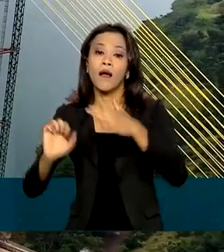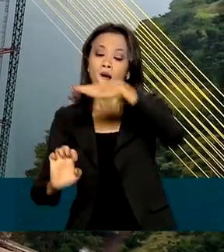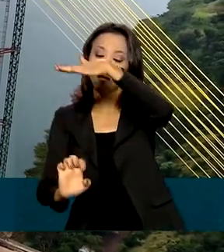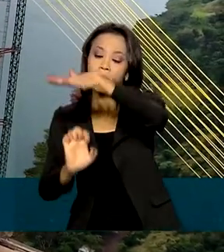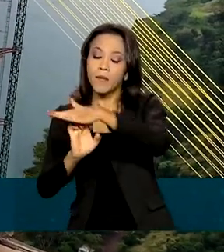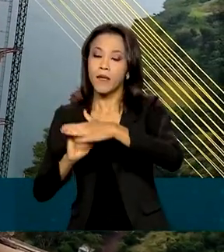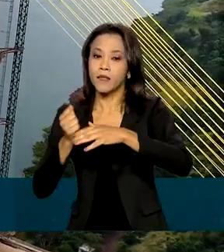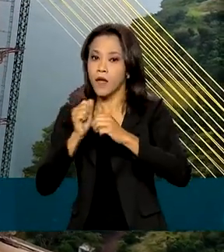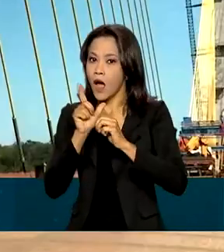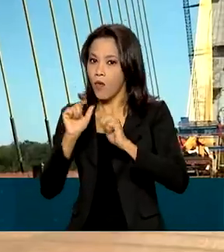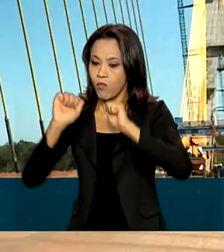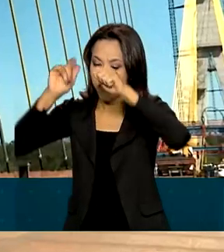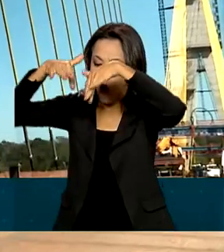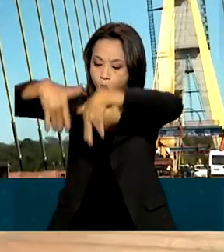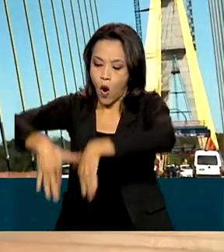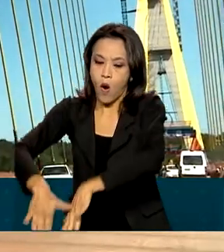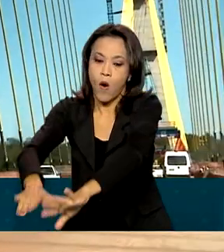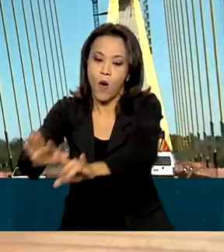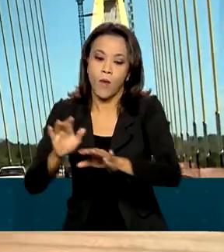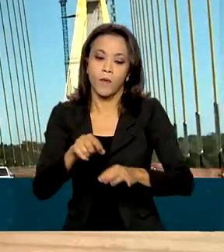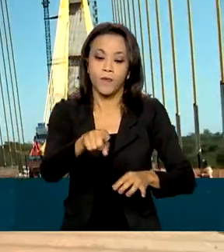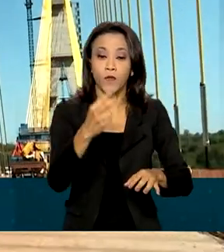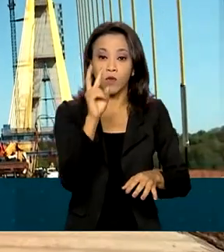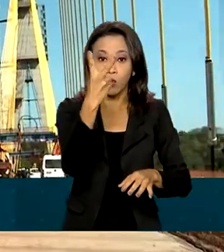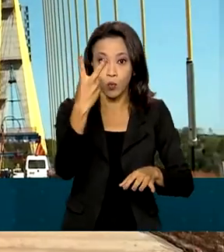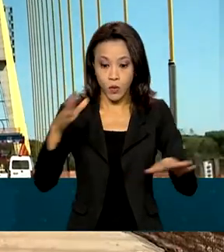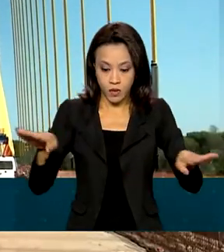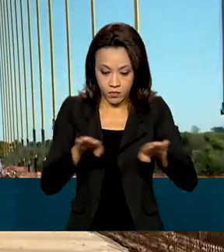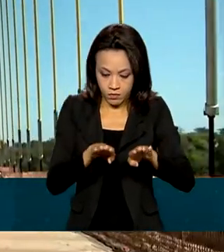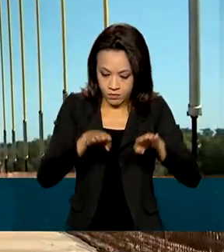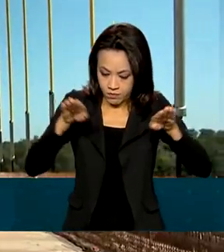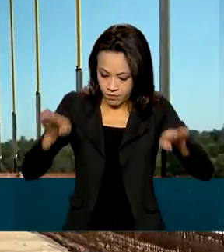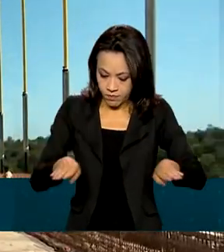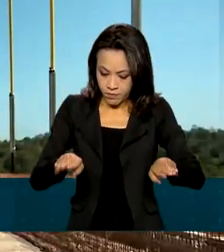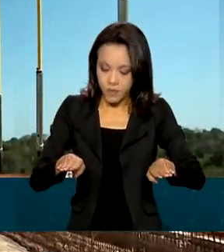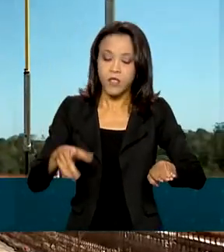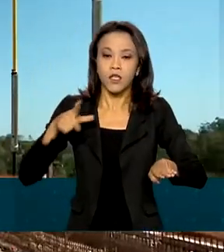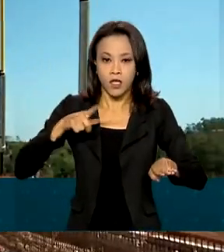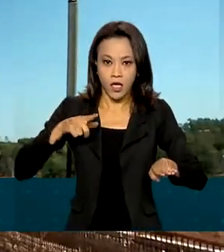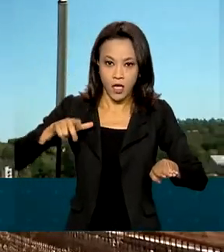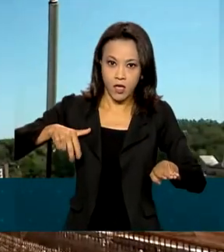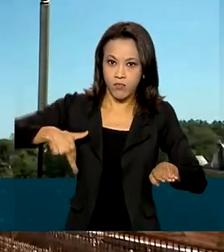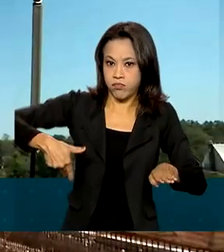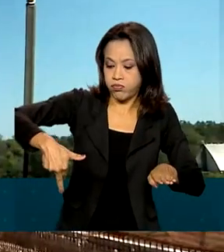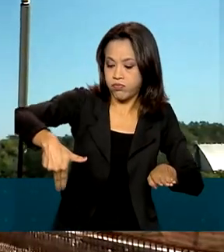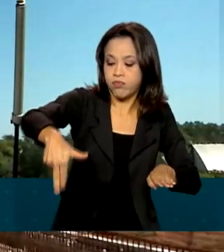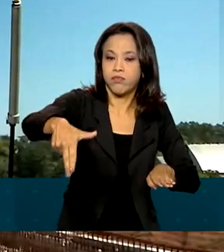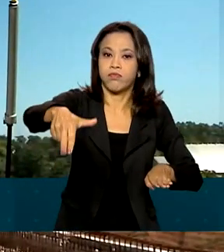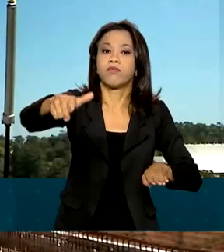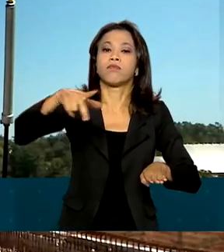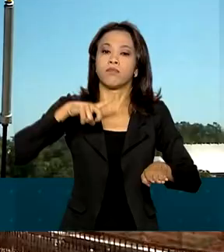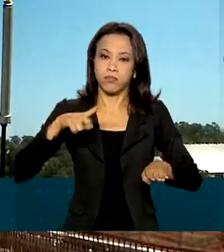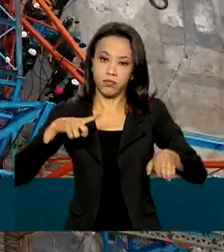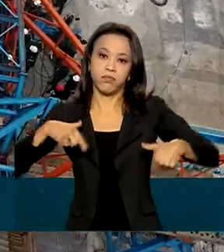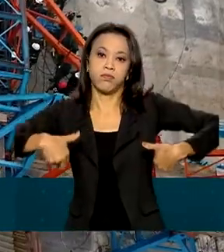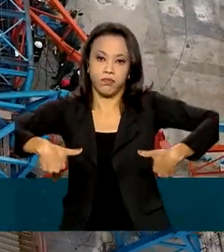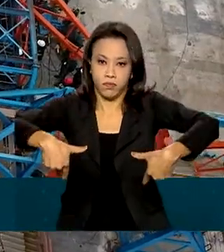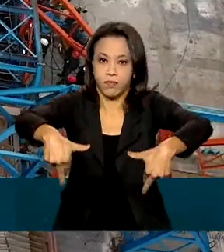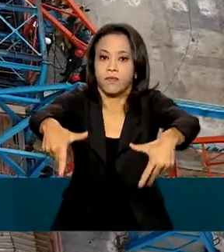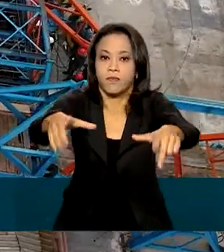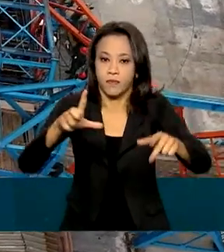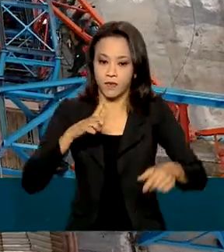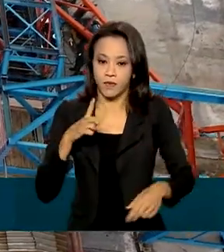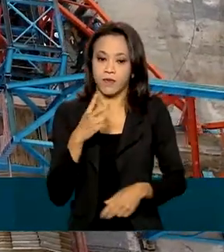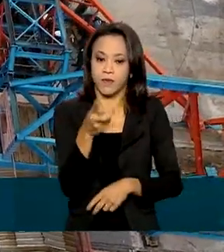serão duas pistas de 3,6 metros de largura acostamento e calçadas para pedestres a